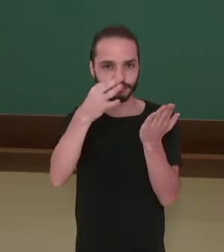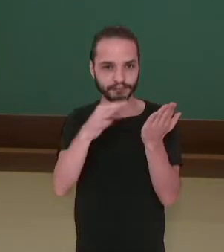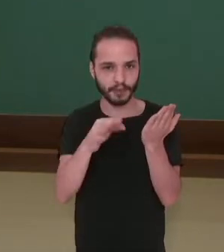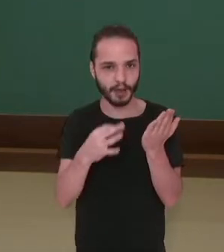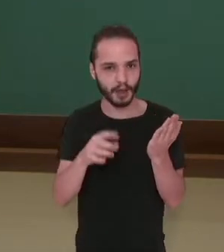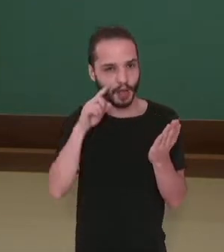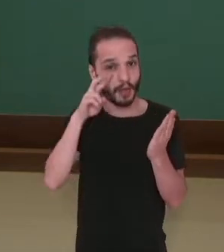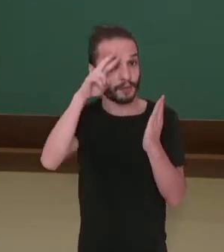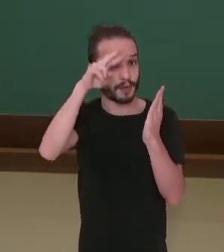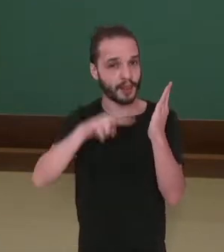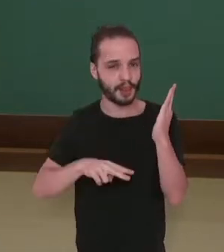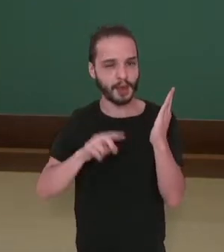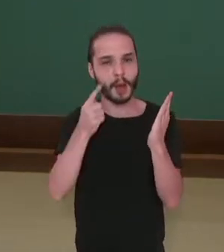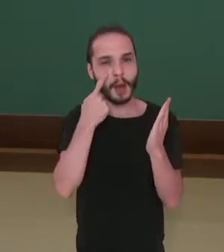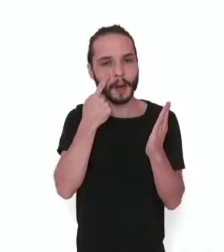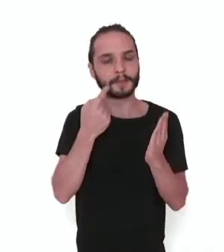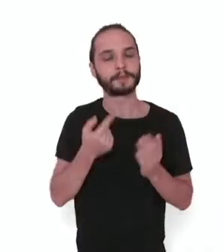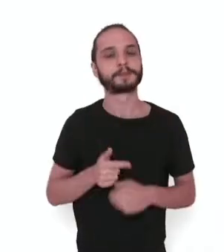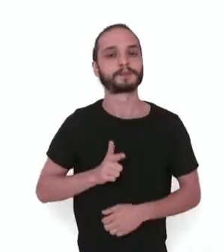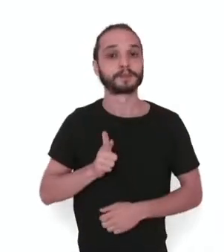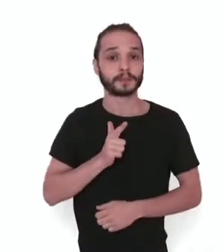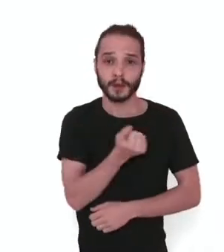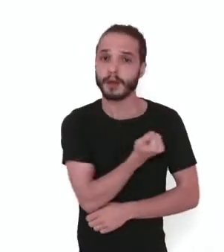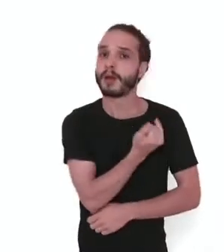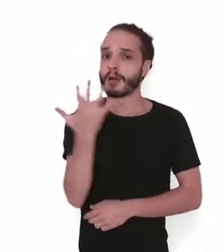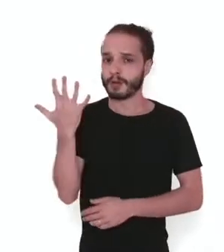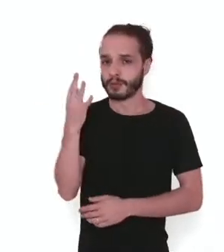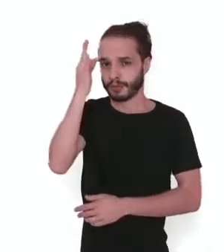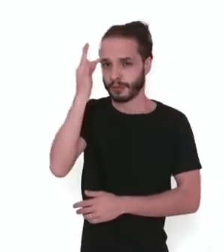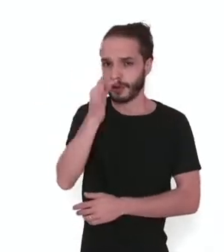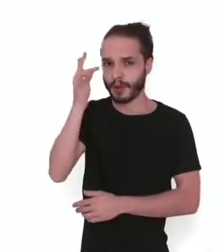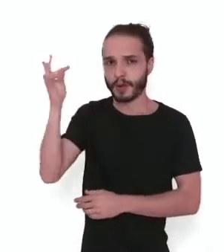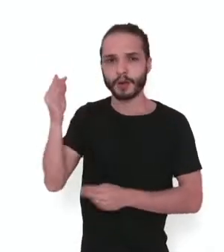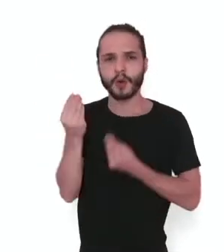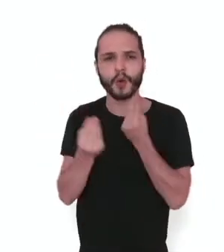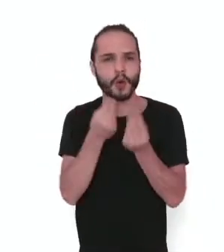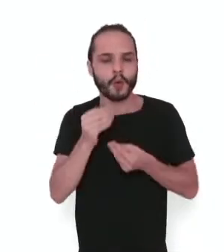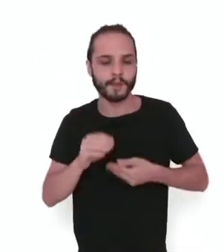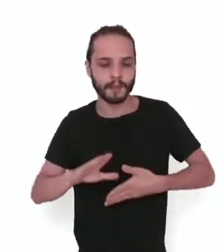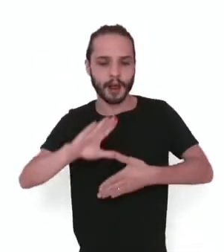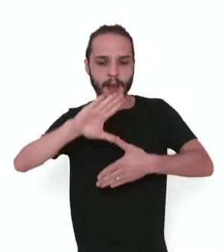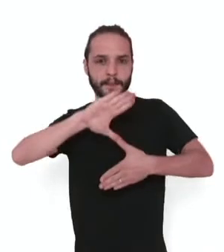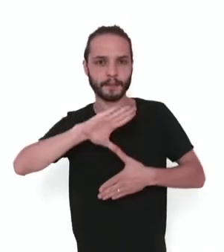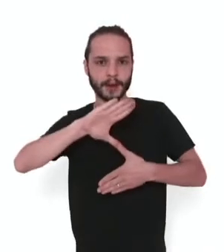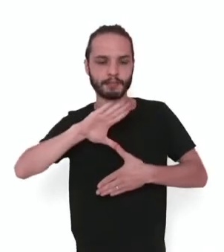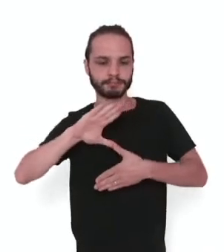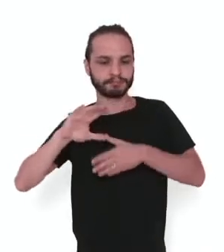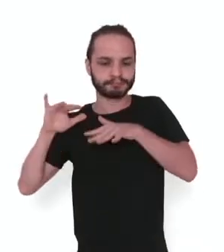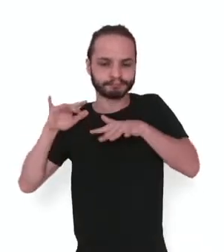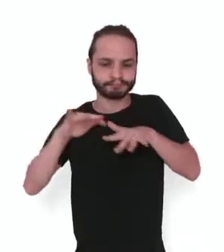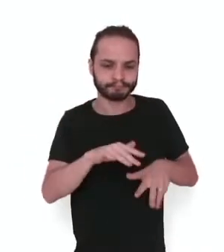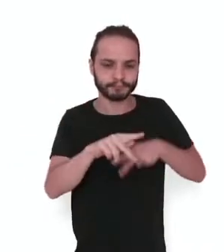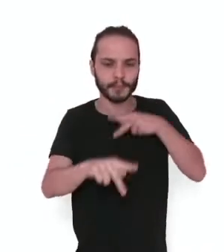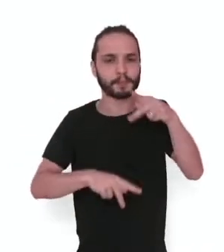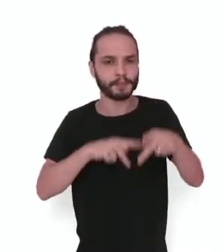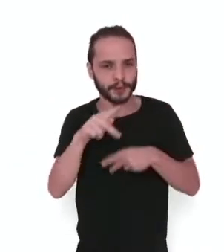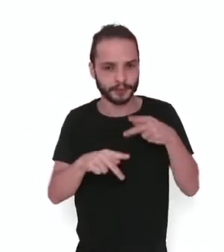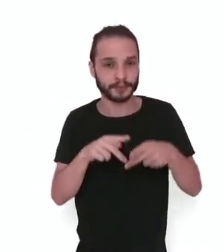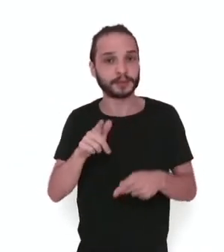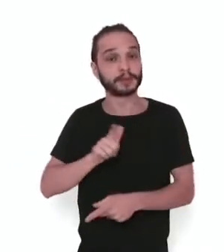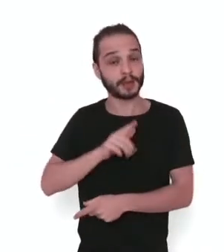para vocês. Existem algumas teorias a respeito do povoamento da América. De acordo com a